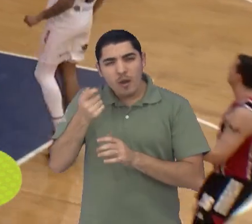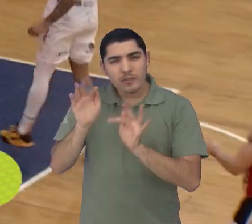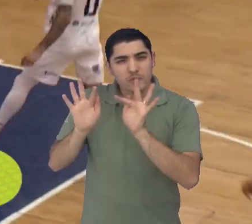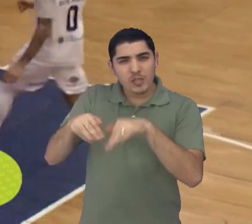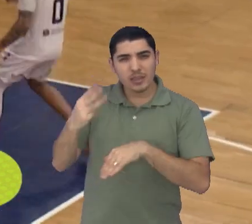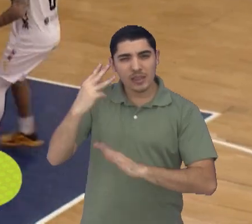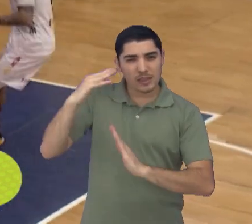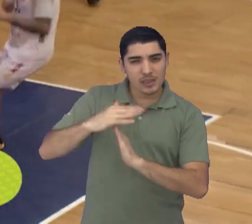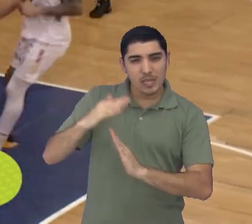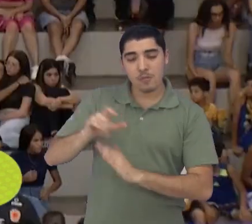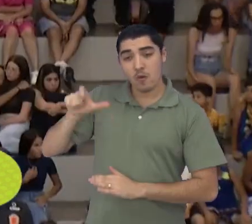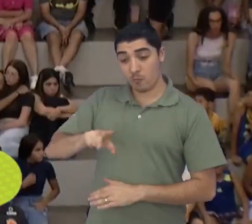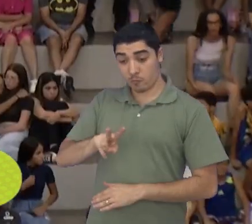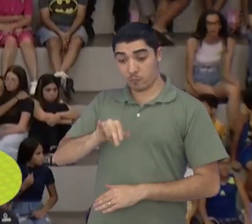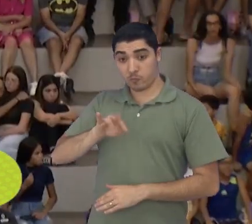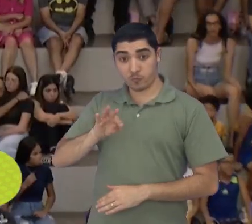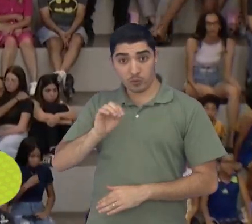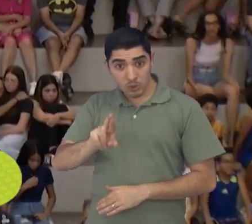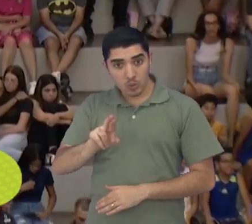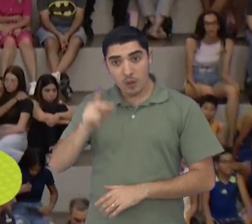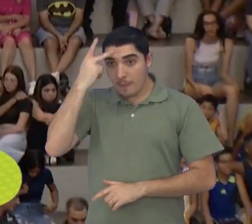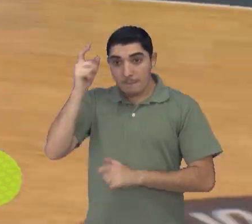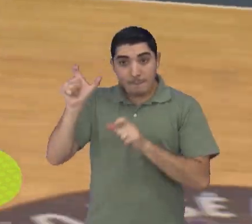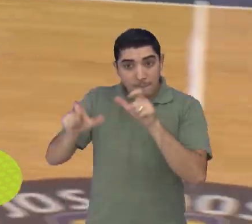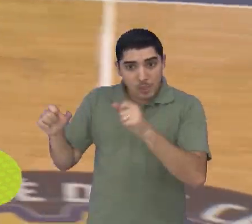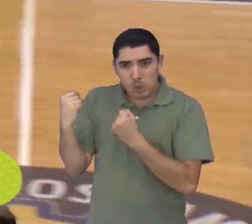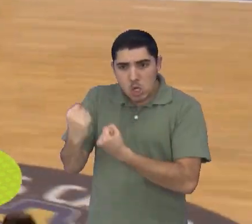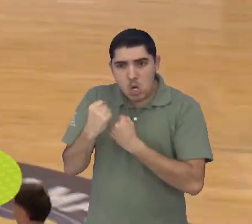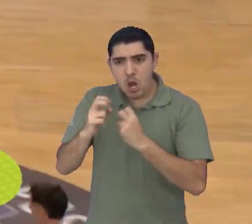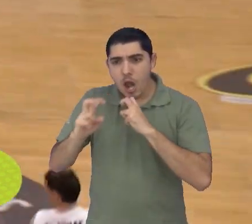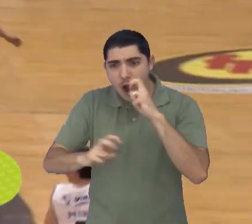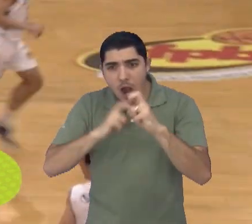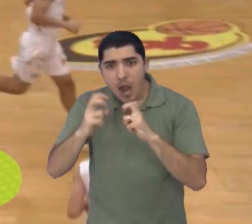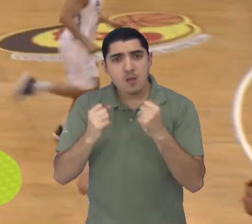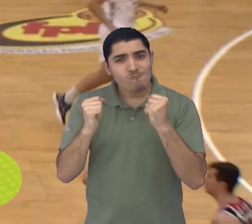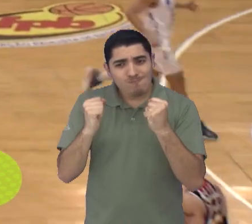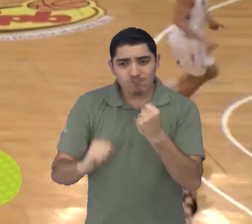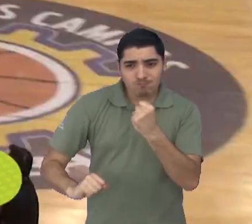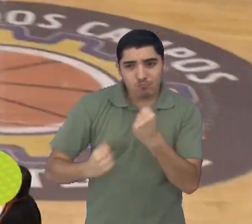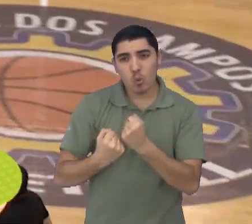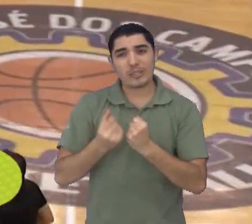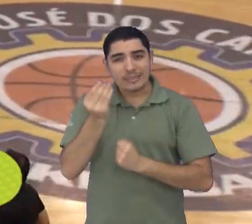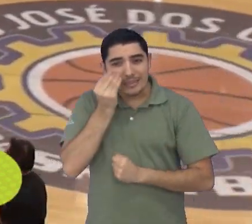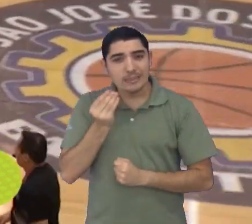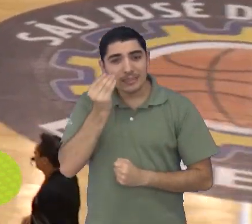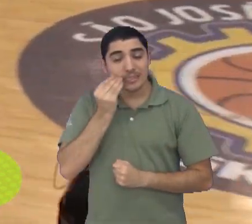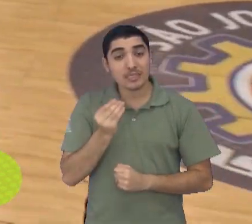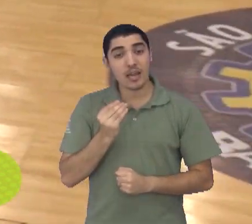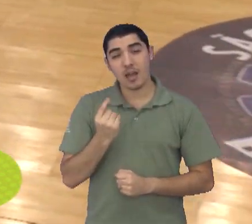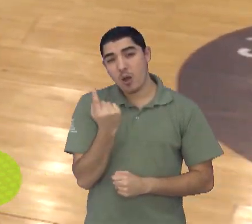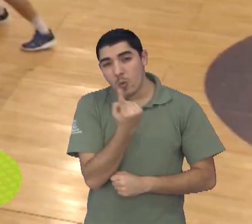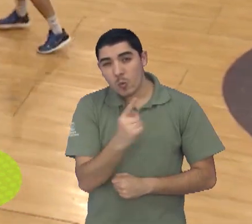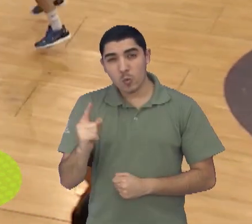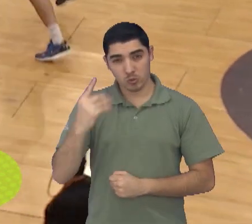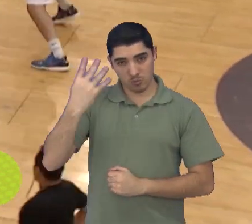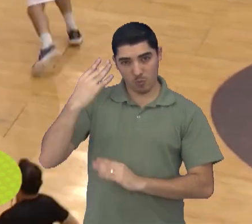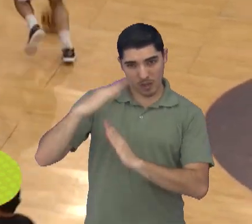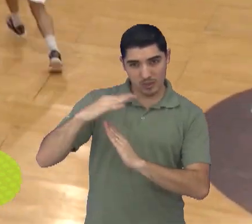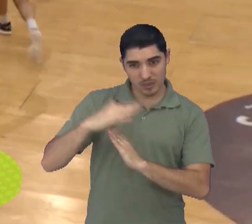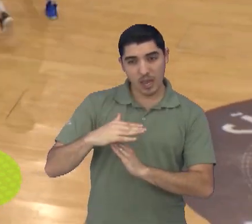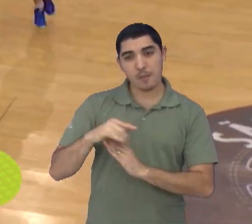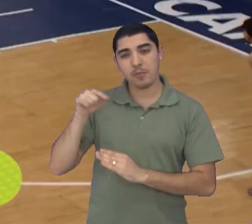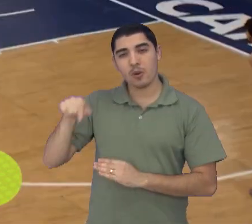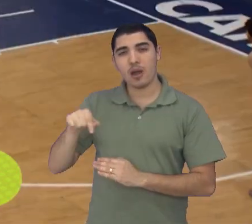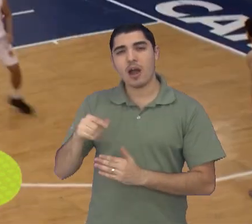Vitor Silvério acordou novamente o ginásio e deu novas esperanças aos joseenses. No último período, o ritmo do